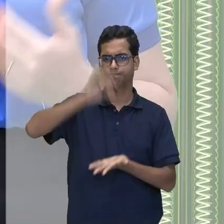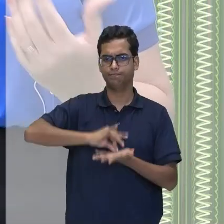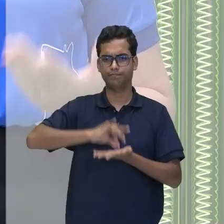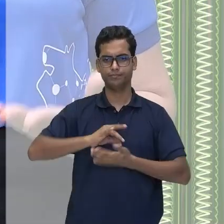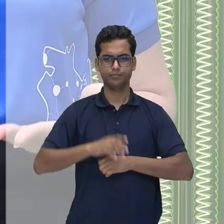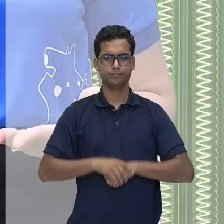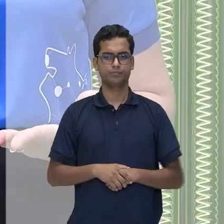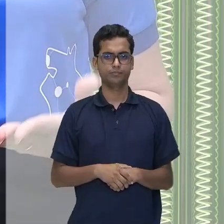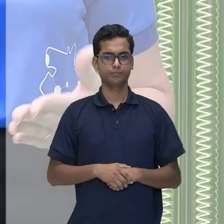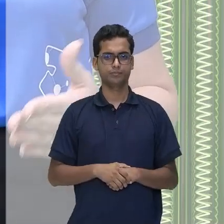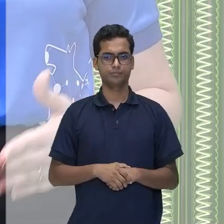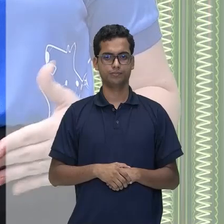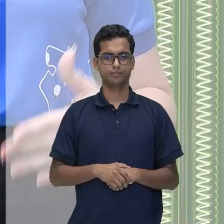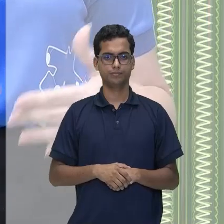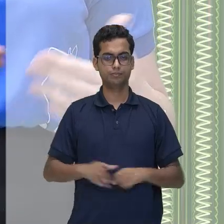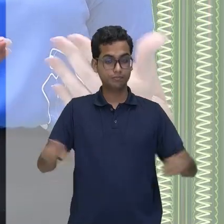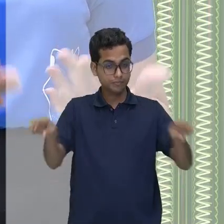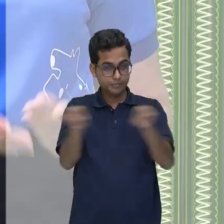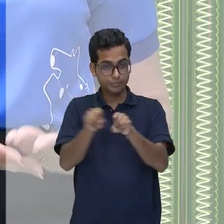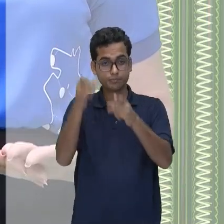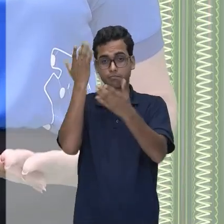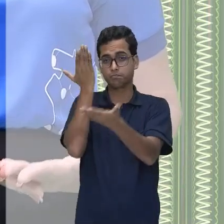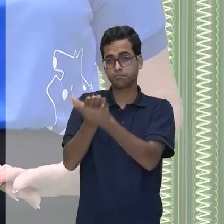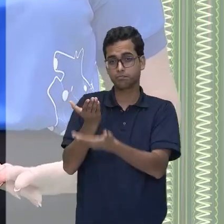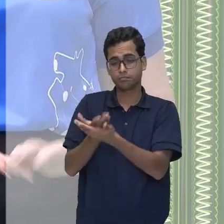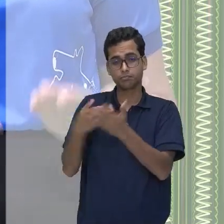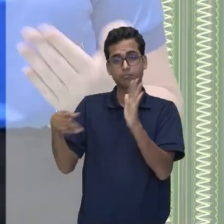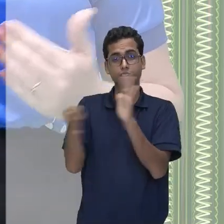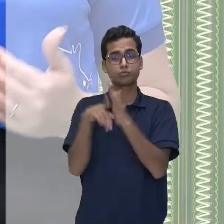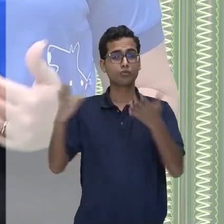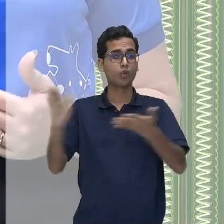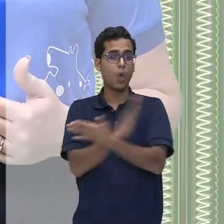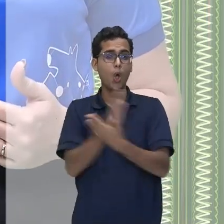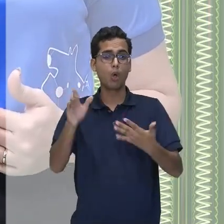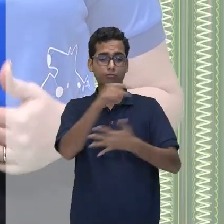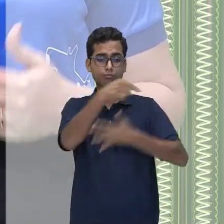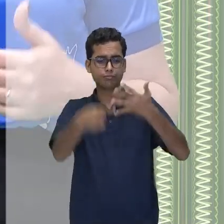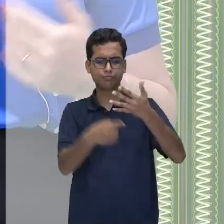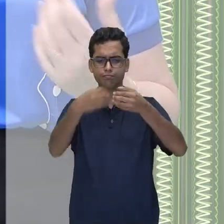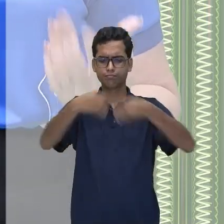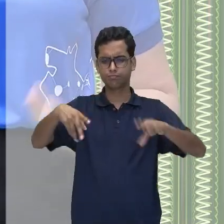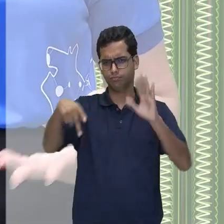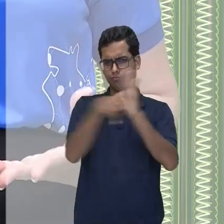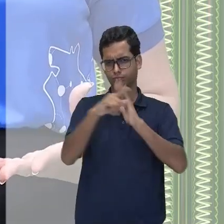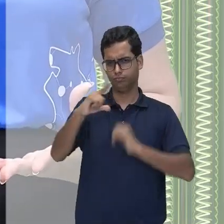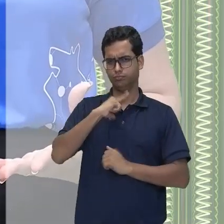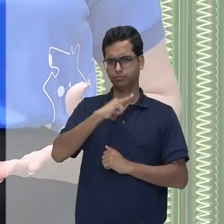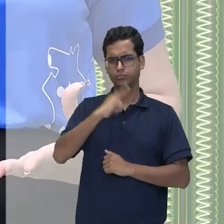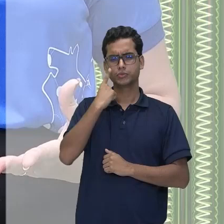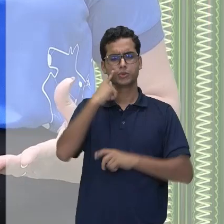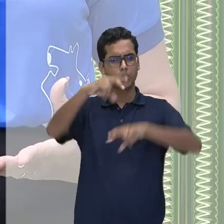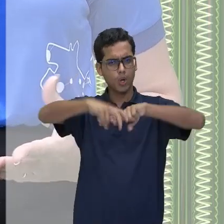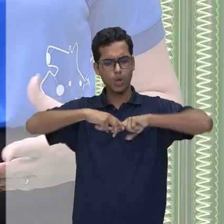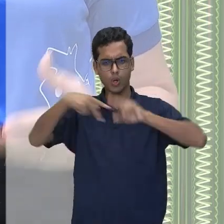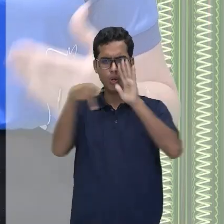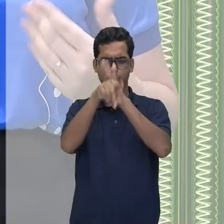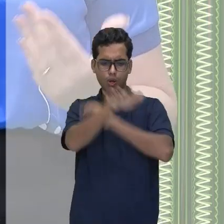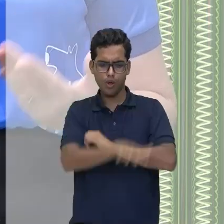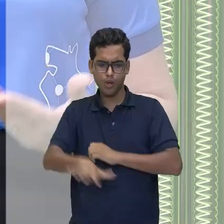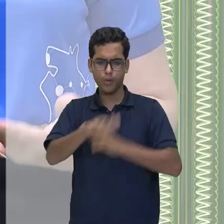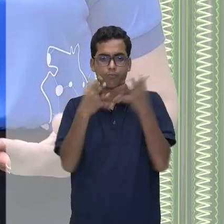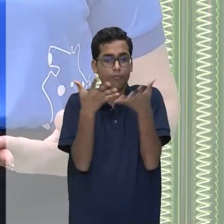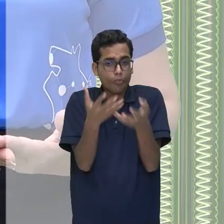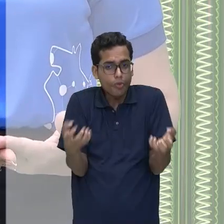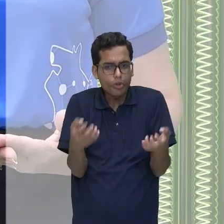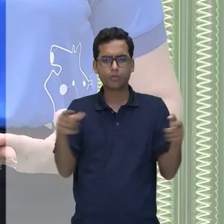Bom, a gente acabou de ver aí alguns dos impactos que são gerados na nossa região por essa questão das secas, né? E a gente falou